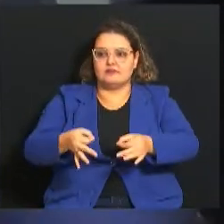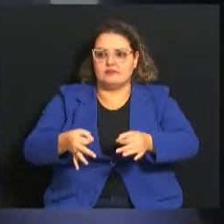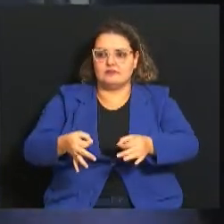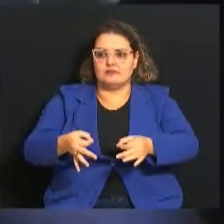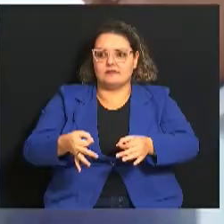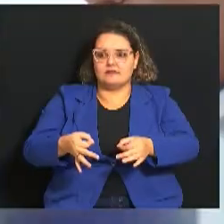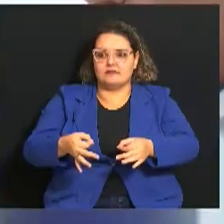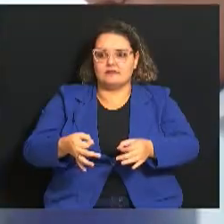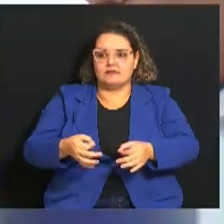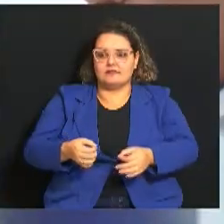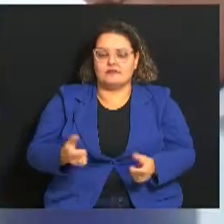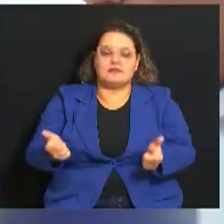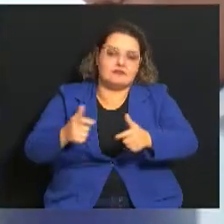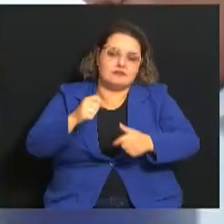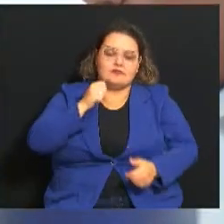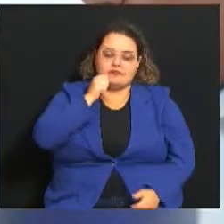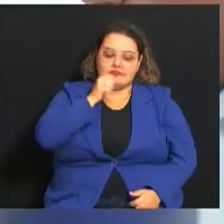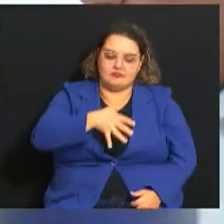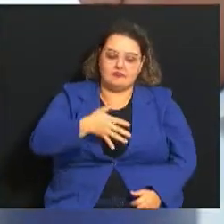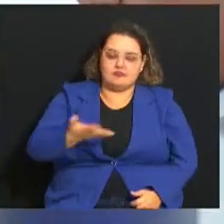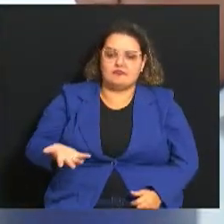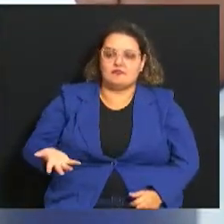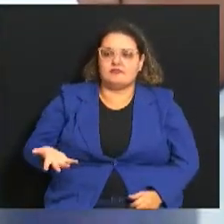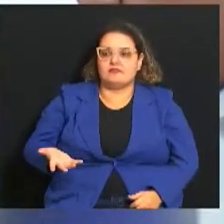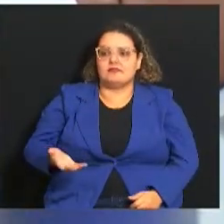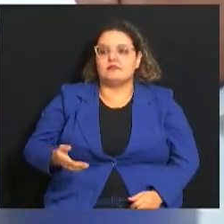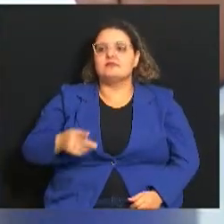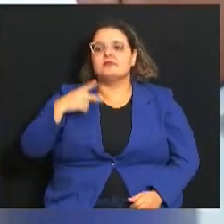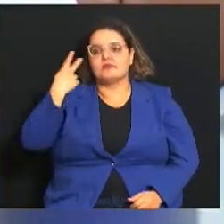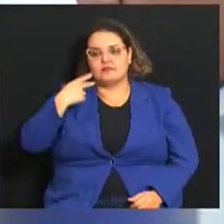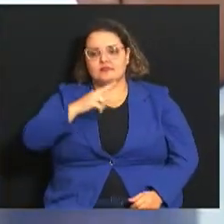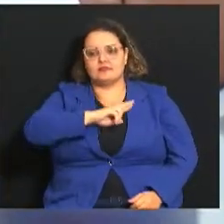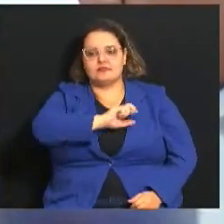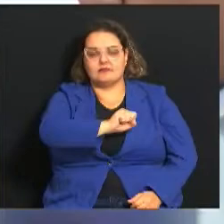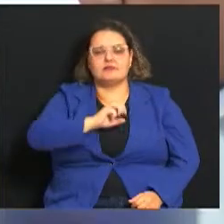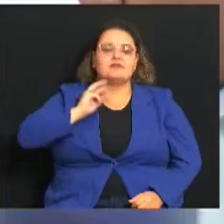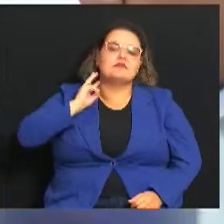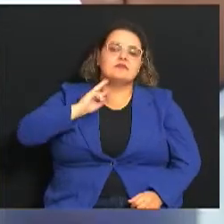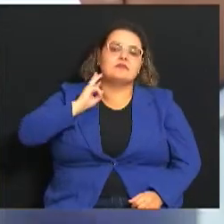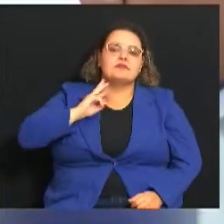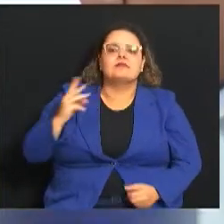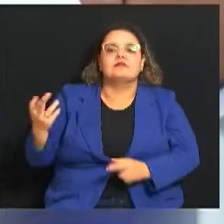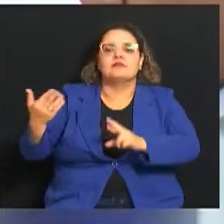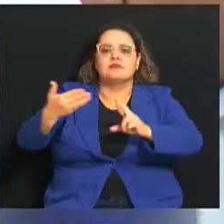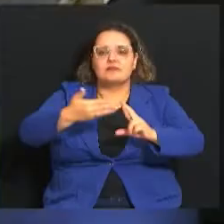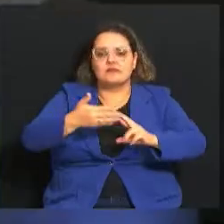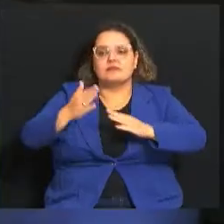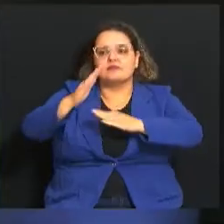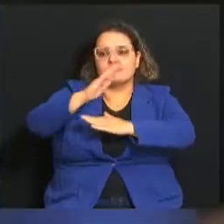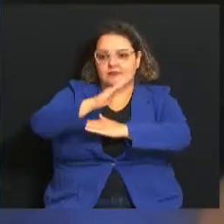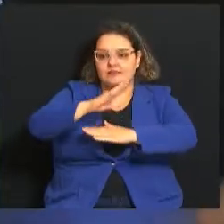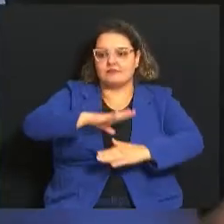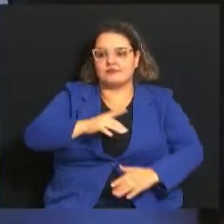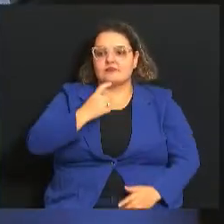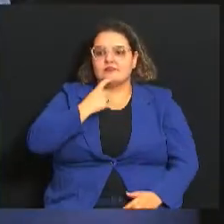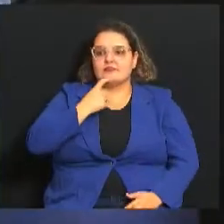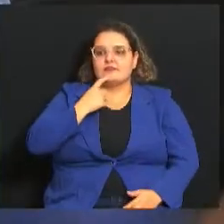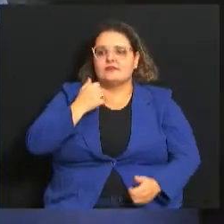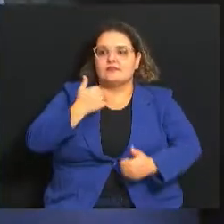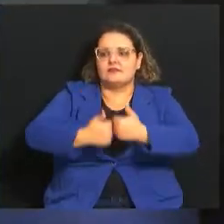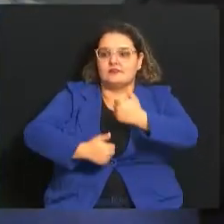menos ofensas. Os vereadores Cecílio Santos e Luiz Rossini representaram a Câmara Municipal de Campinas. O futebol,